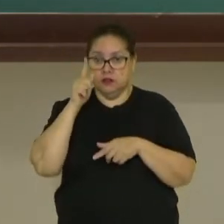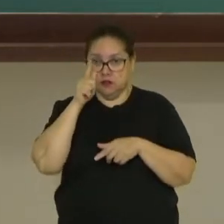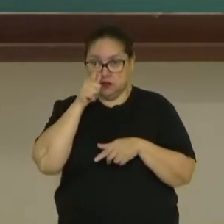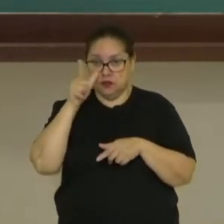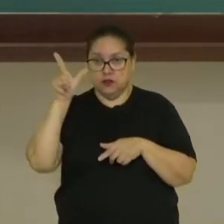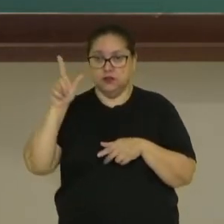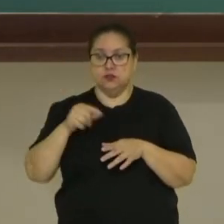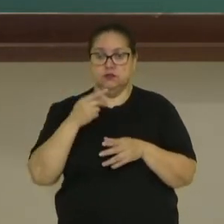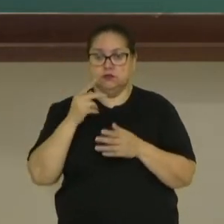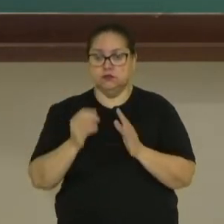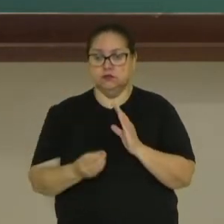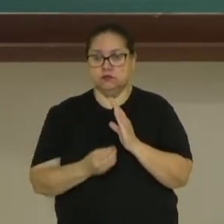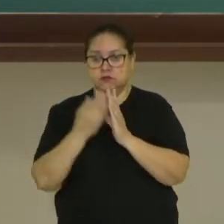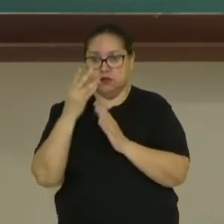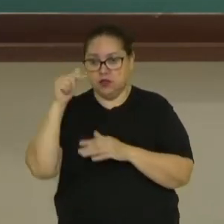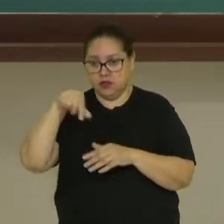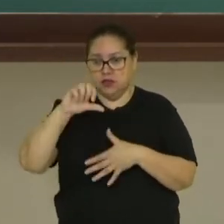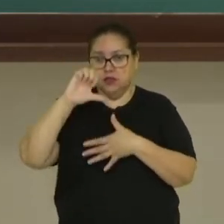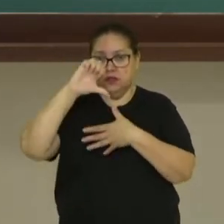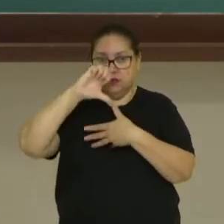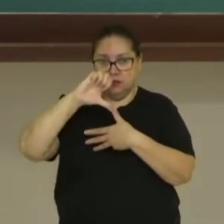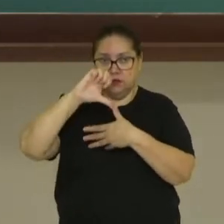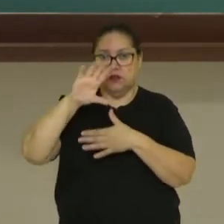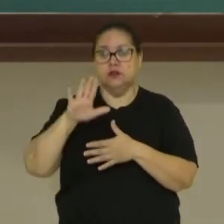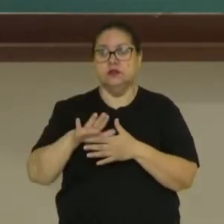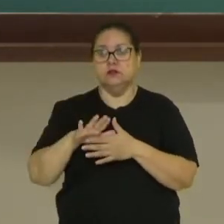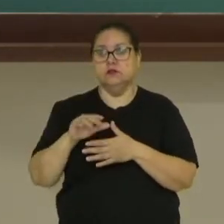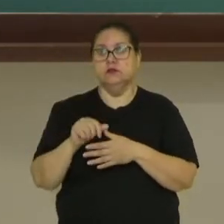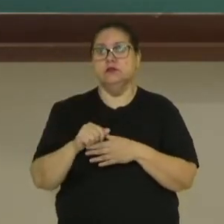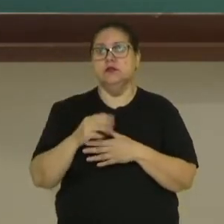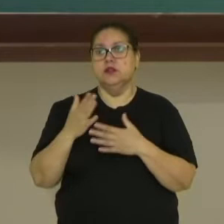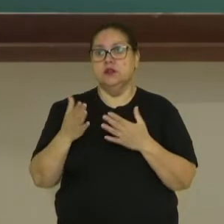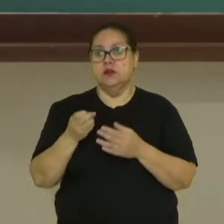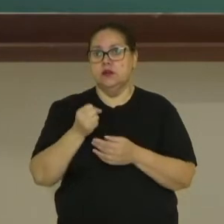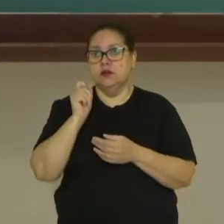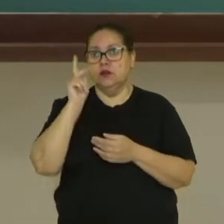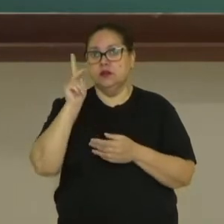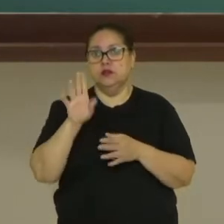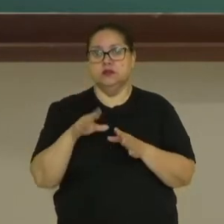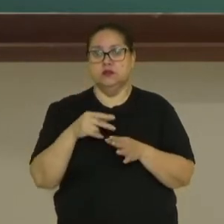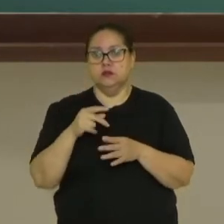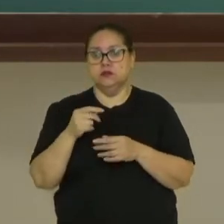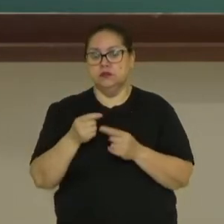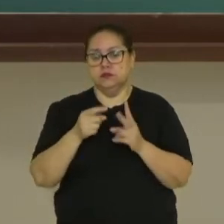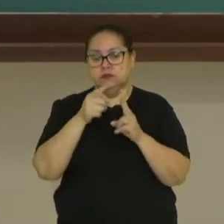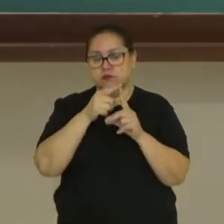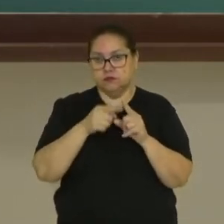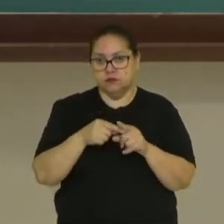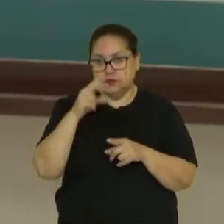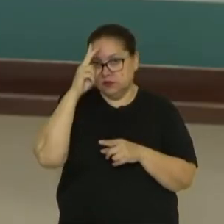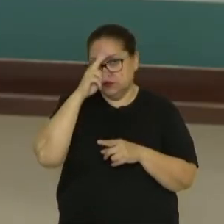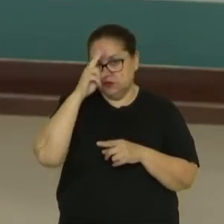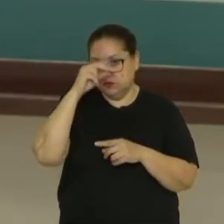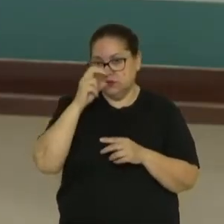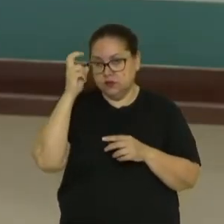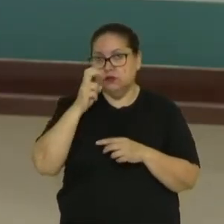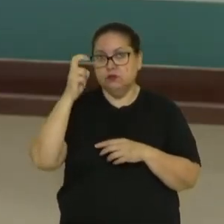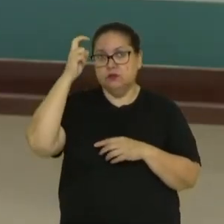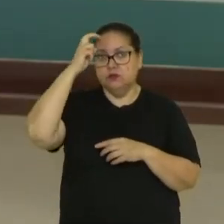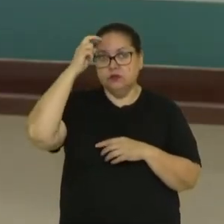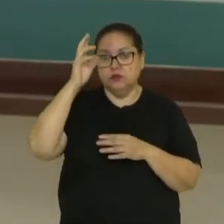são as línguas predominantes aqui na América, no caso a América Latina, ok? Então essas questões históricas e